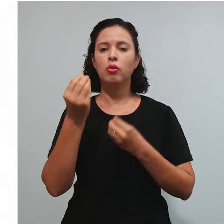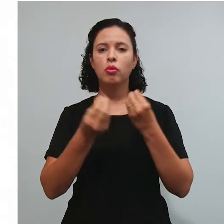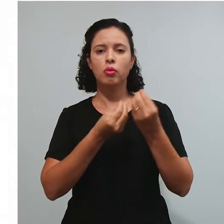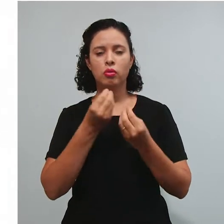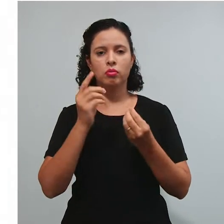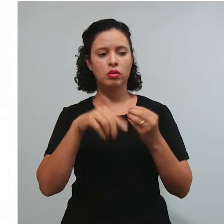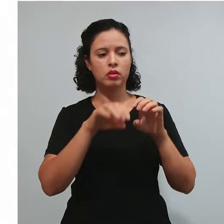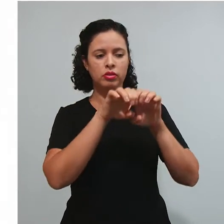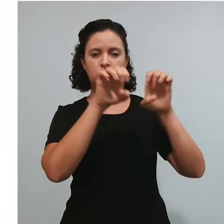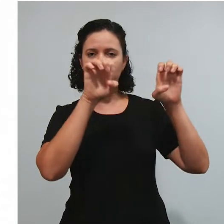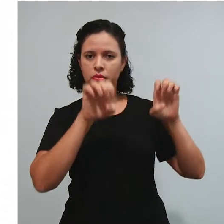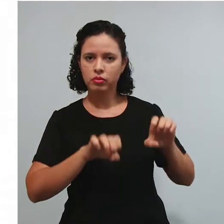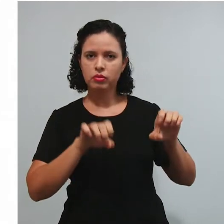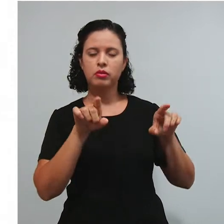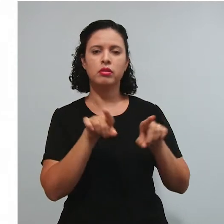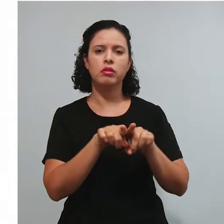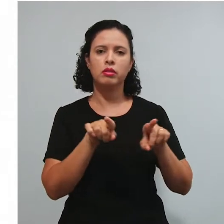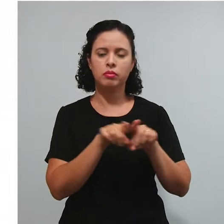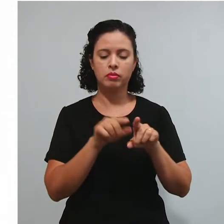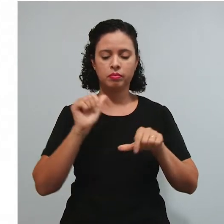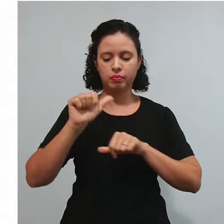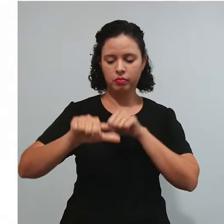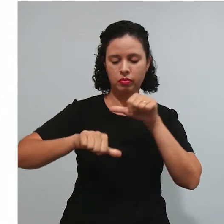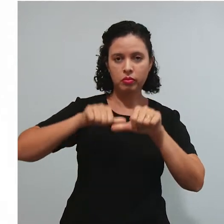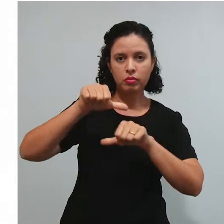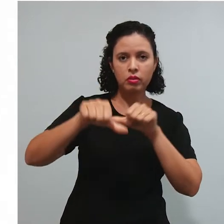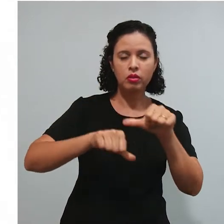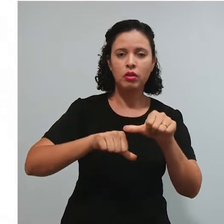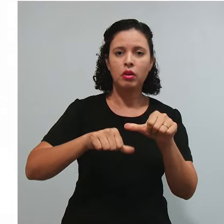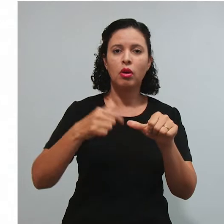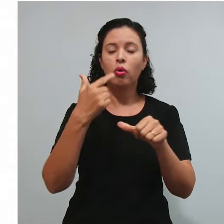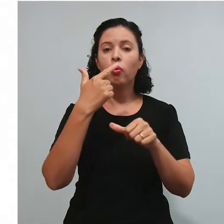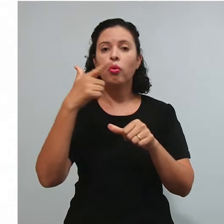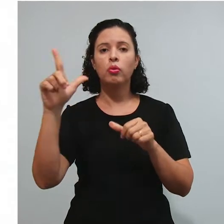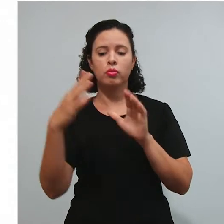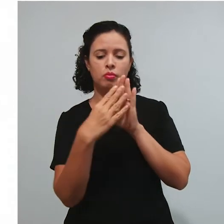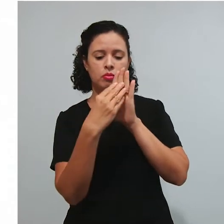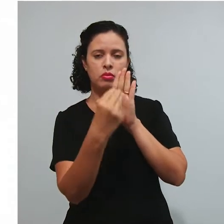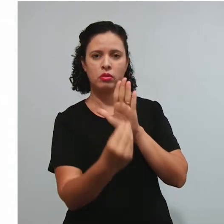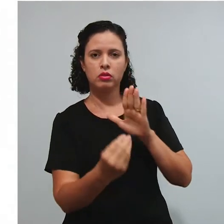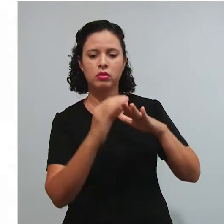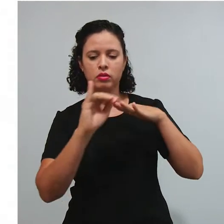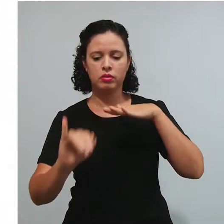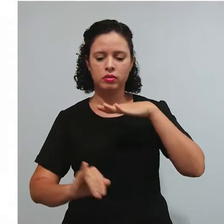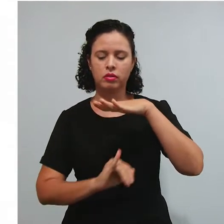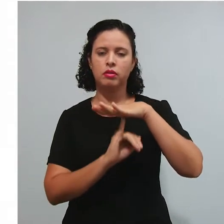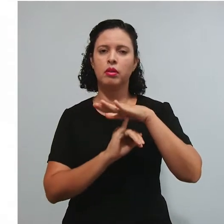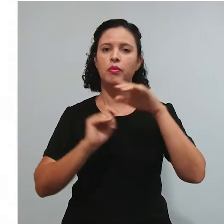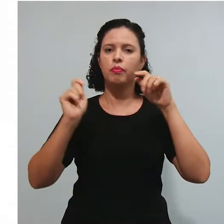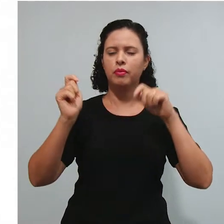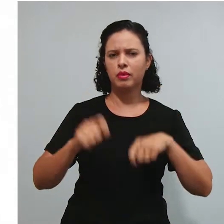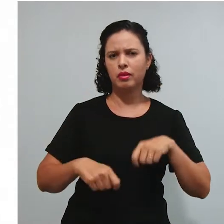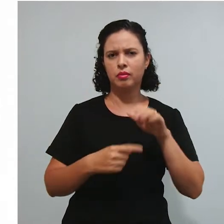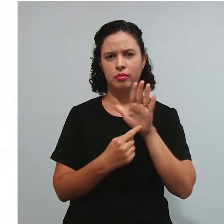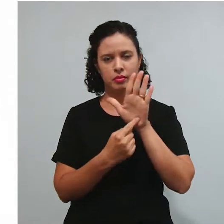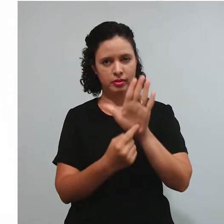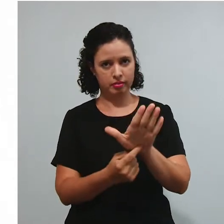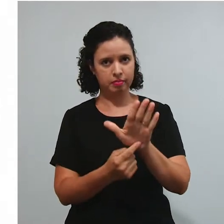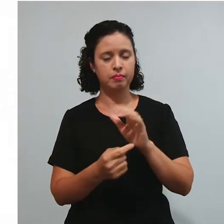da estrutura também foi mudando, várias configurações que a organização pode apresentar.